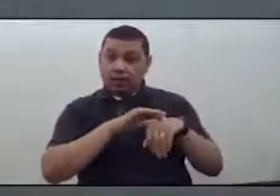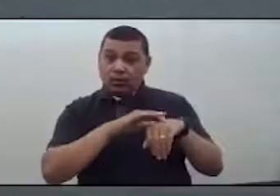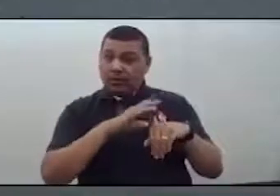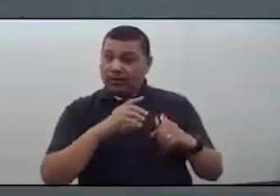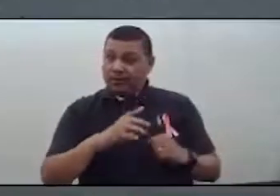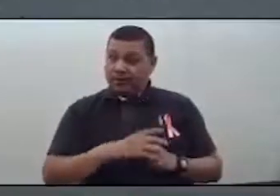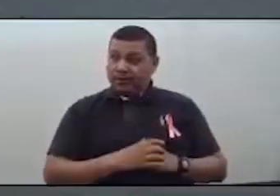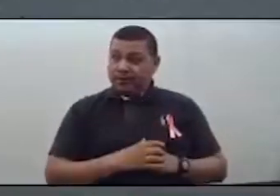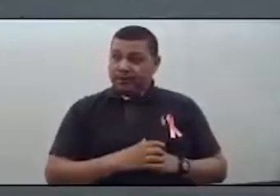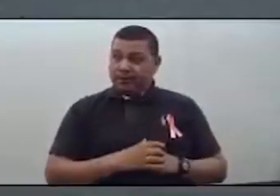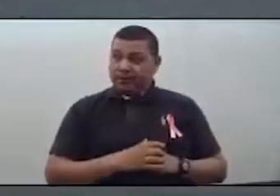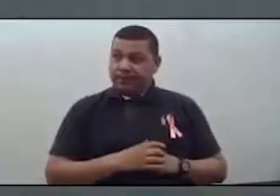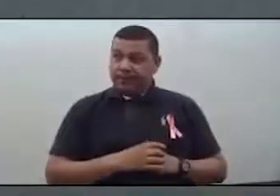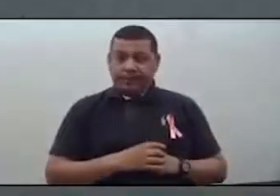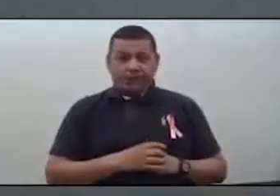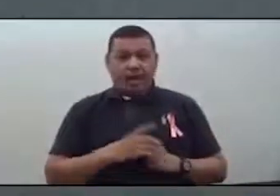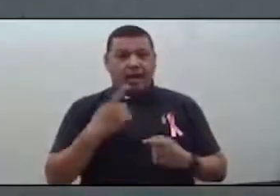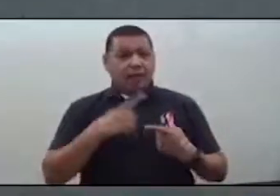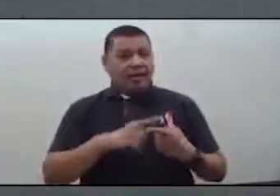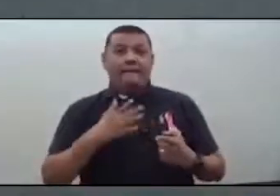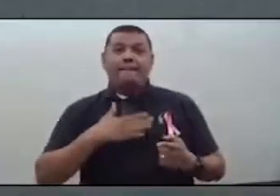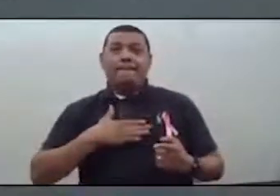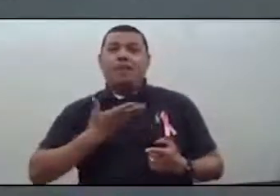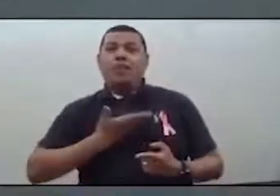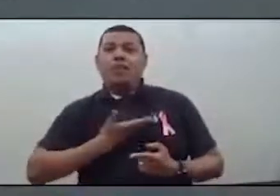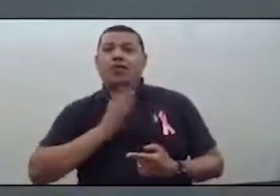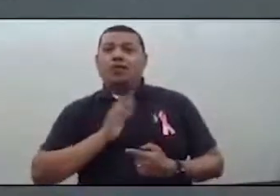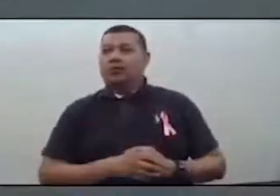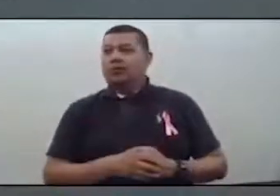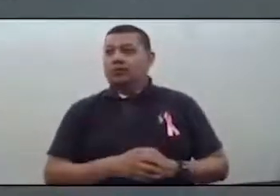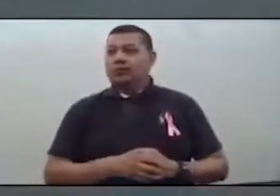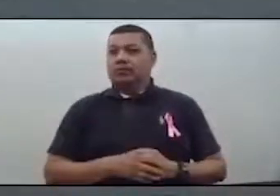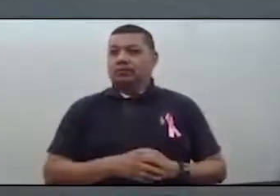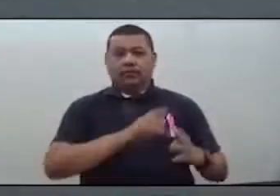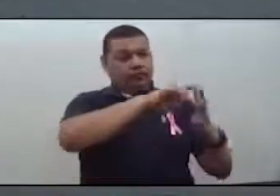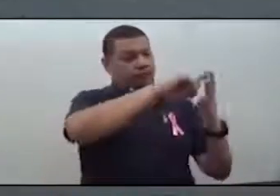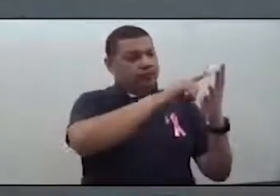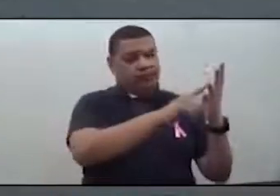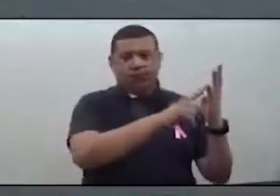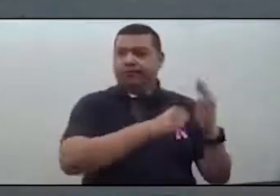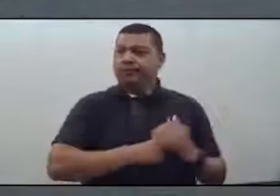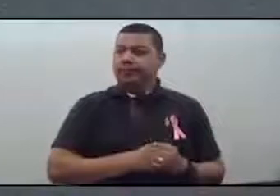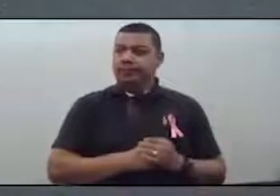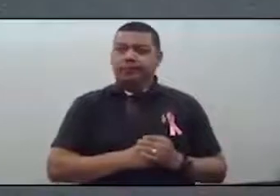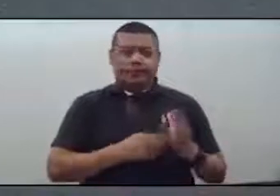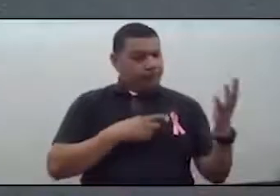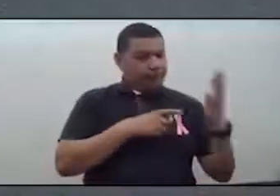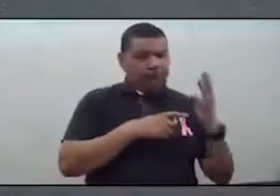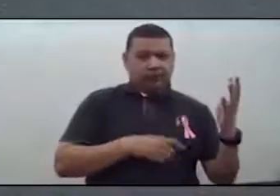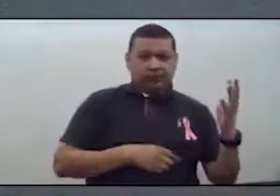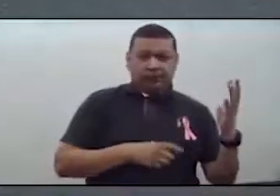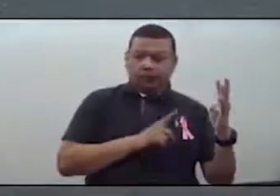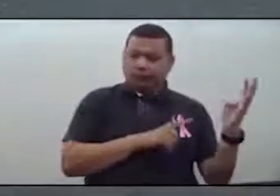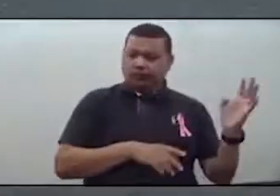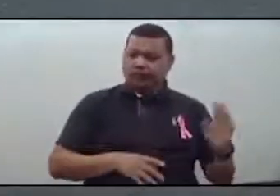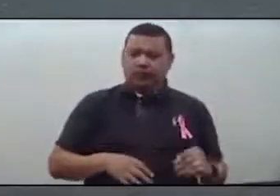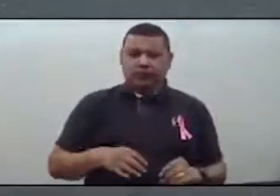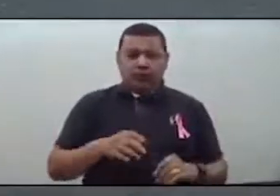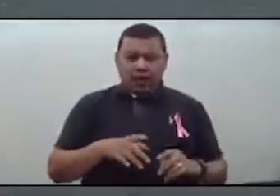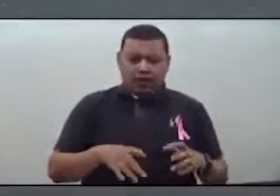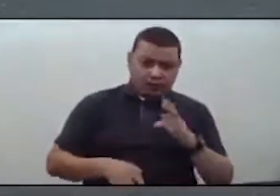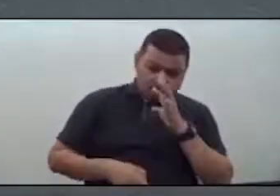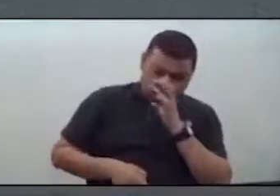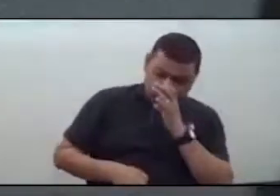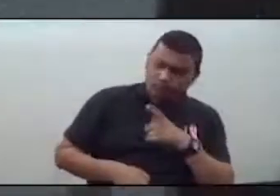antes de ser vereador, é meu amigo, um cara que eu admiro e considero muito. E na Avenida Recife nós chegamos à seguinte